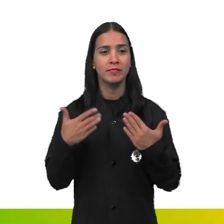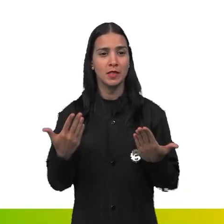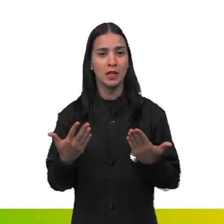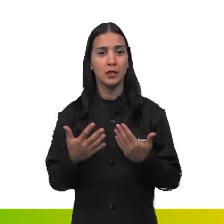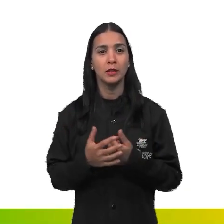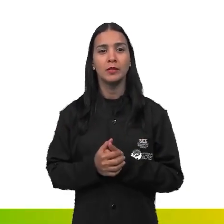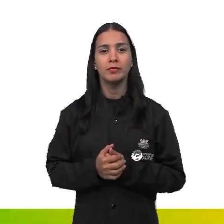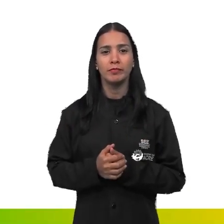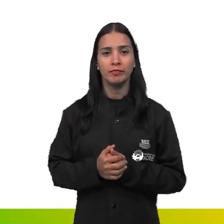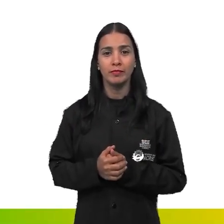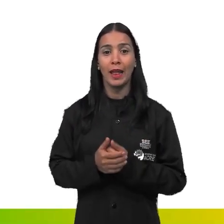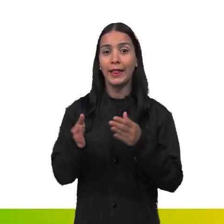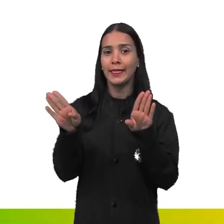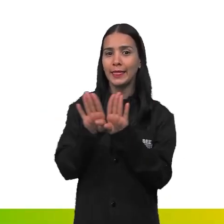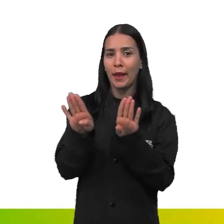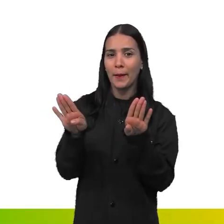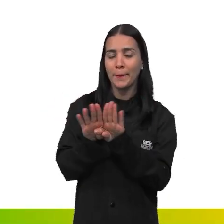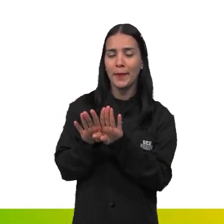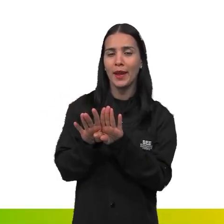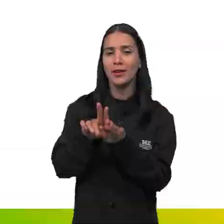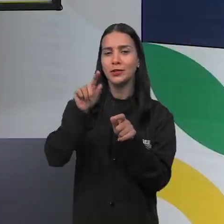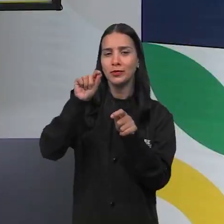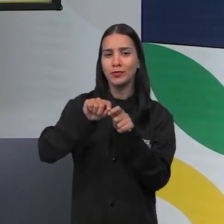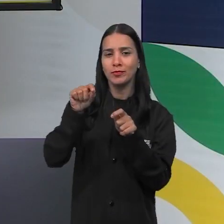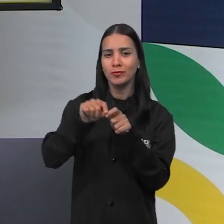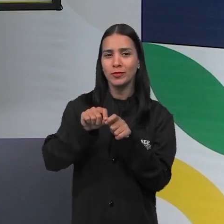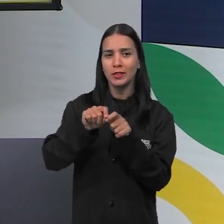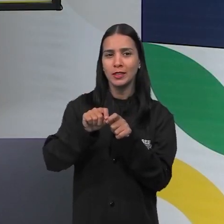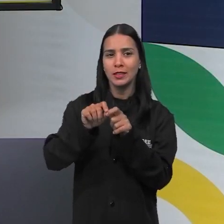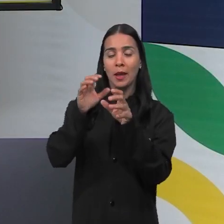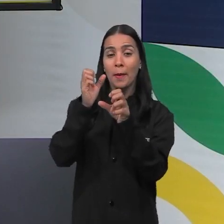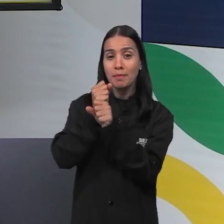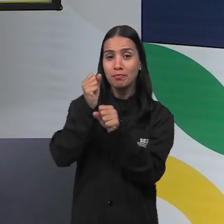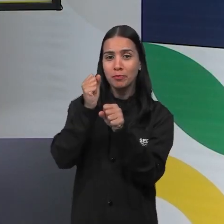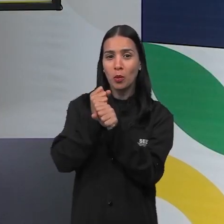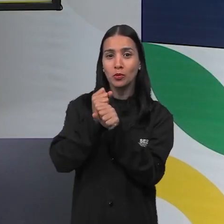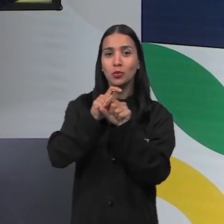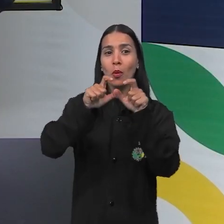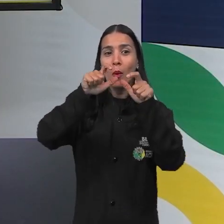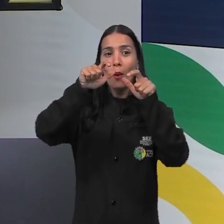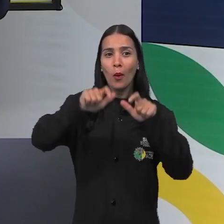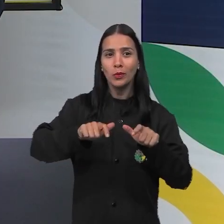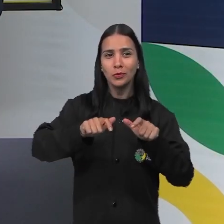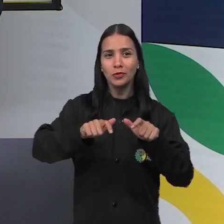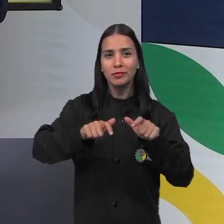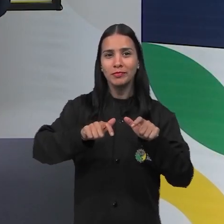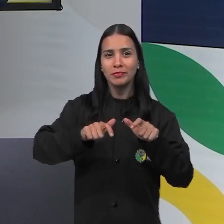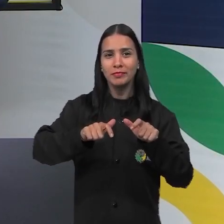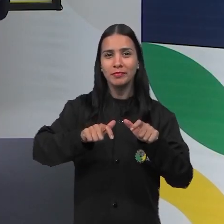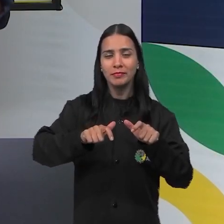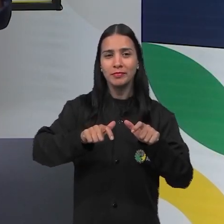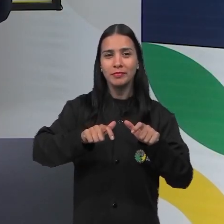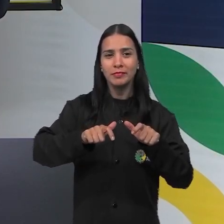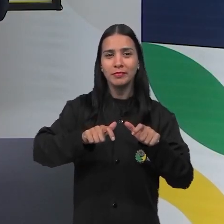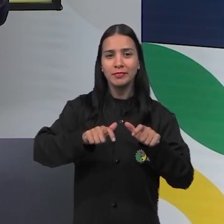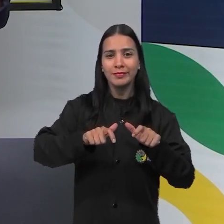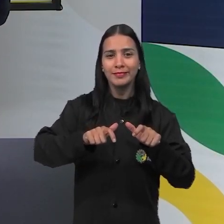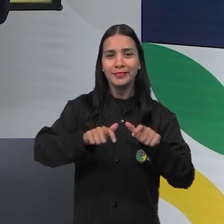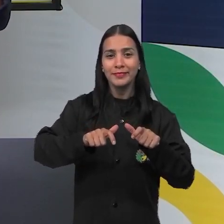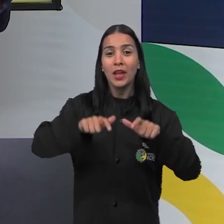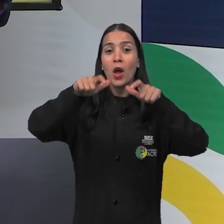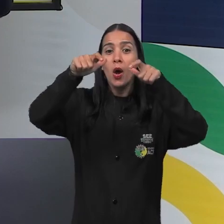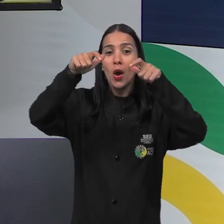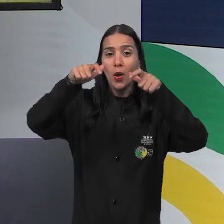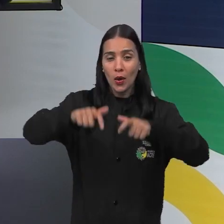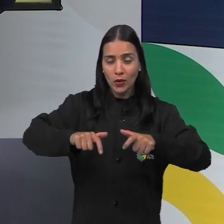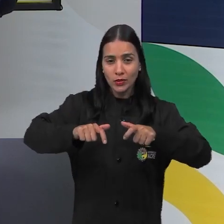E marcar pontos no campo. Aonde eu quero marcar ponto? Pelo amor de Deus, aqui temos praticamente a resposta. Onde eu quero